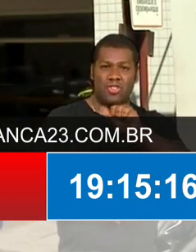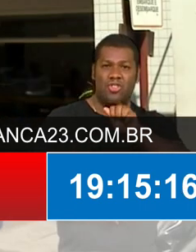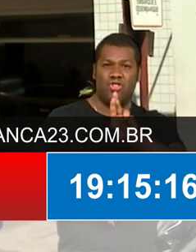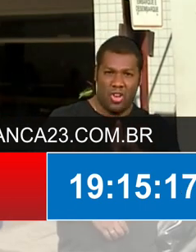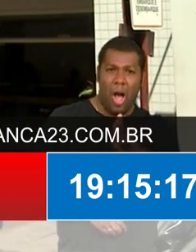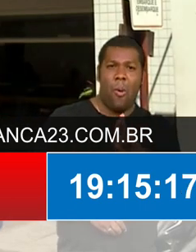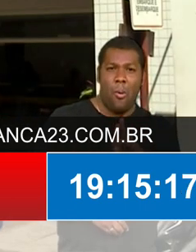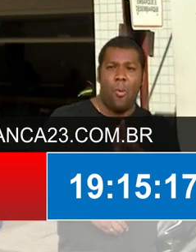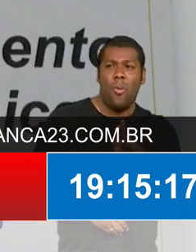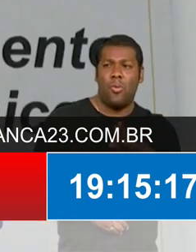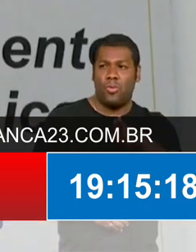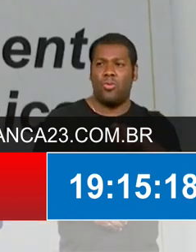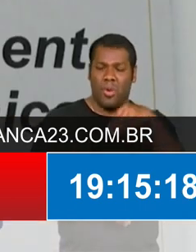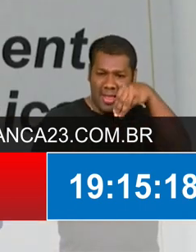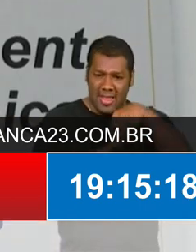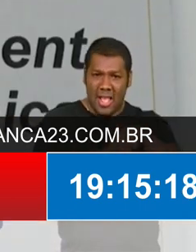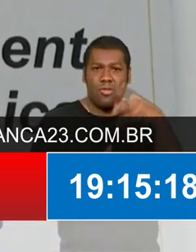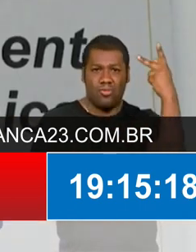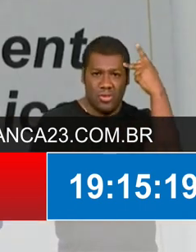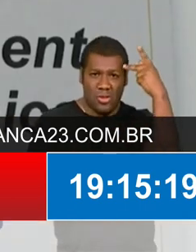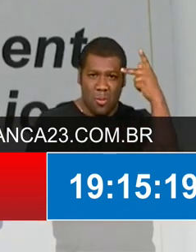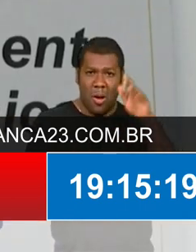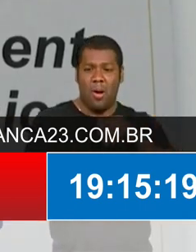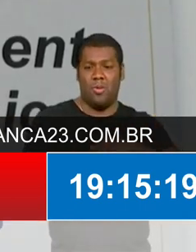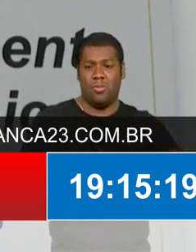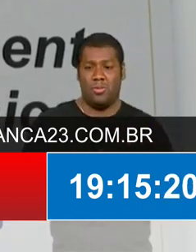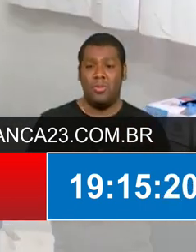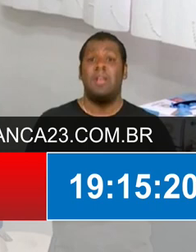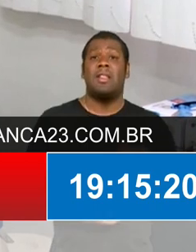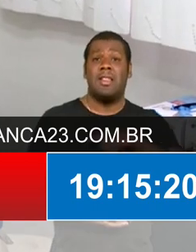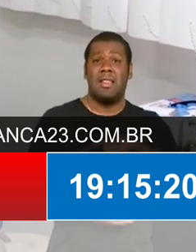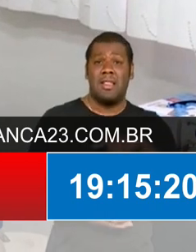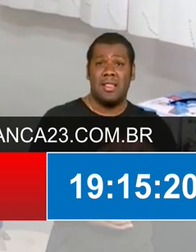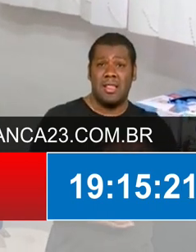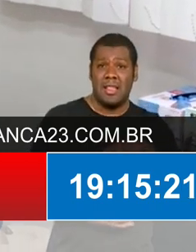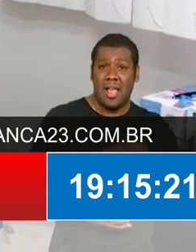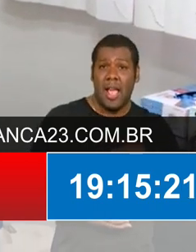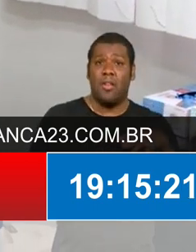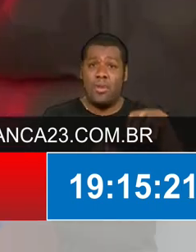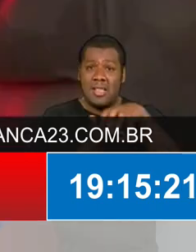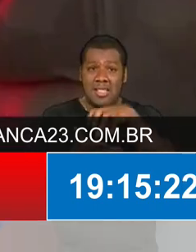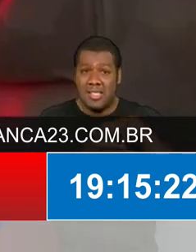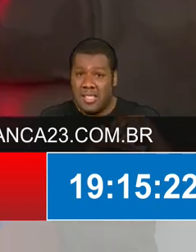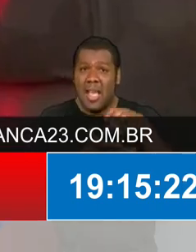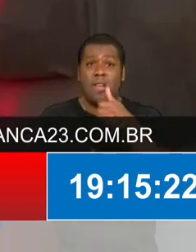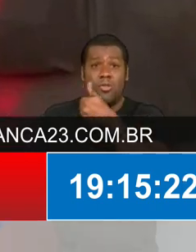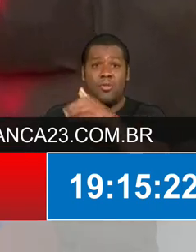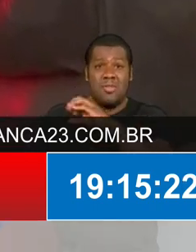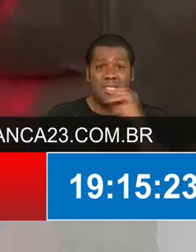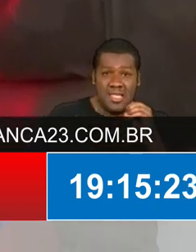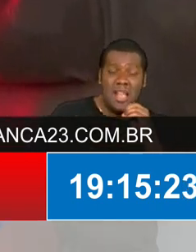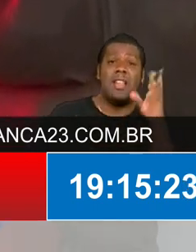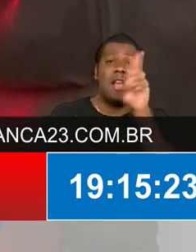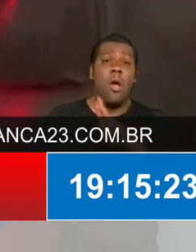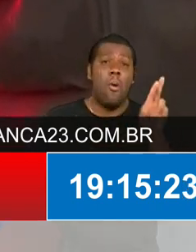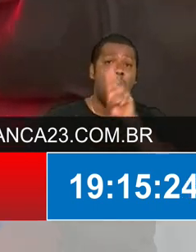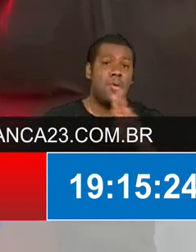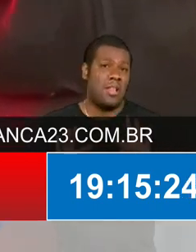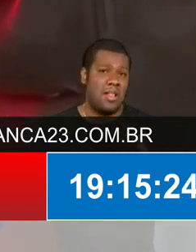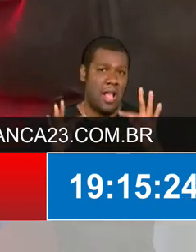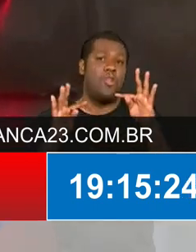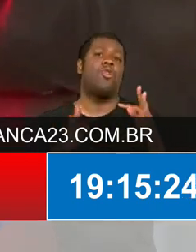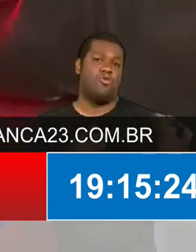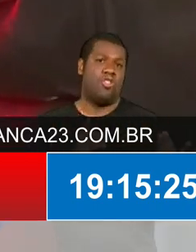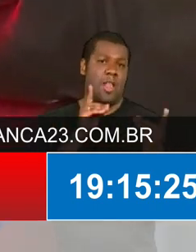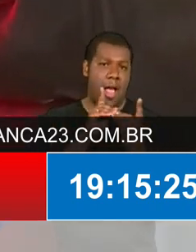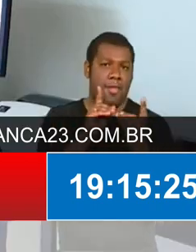interior de São Paulo, um dos 70 centros de estudos que utilizam a terapia. As lesões que podem ser tratadas são as